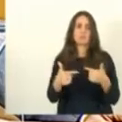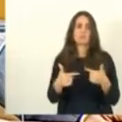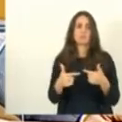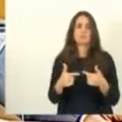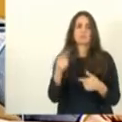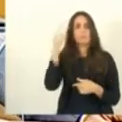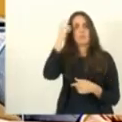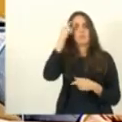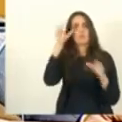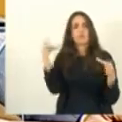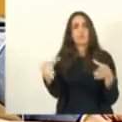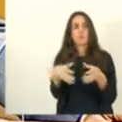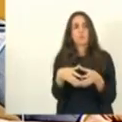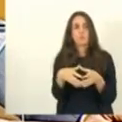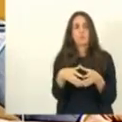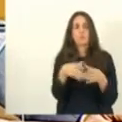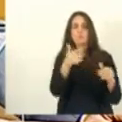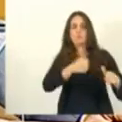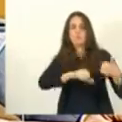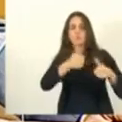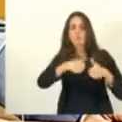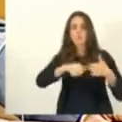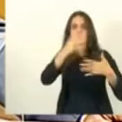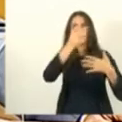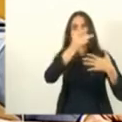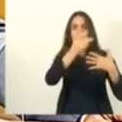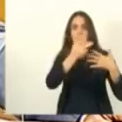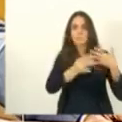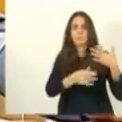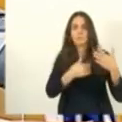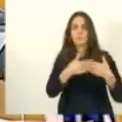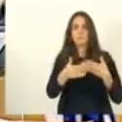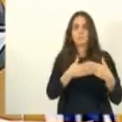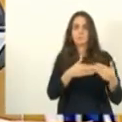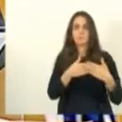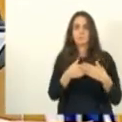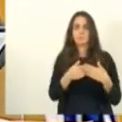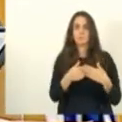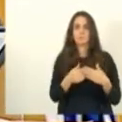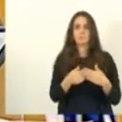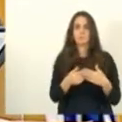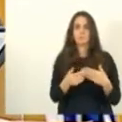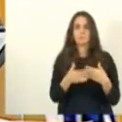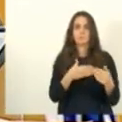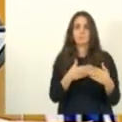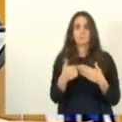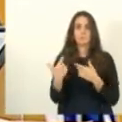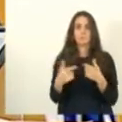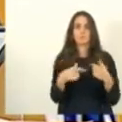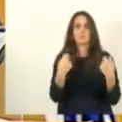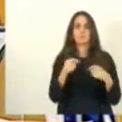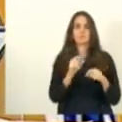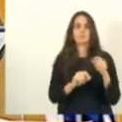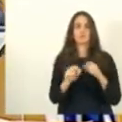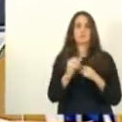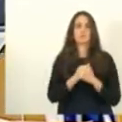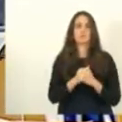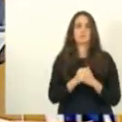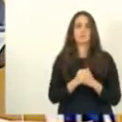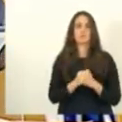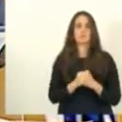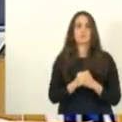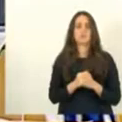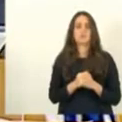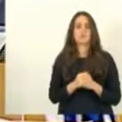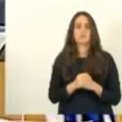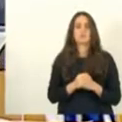no coletivo, analisando criteriosamente, não importa de onde venha, tem que haver uma lógica,